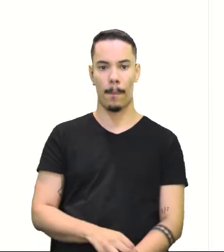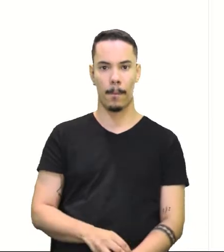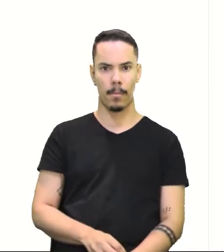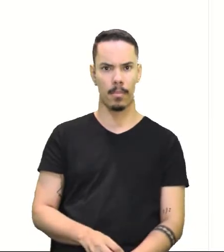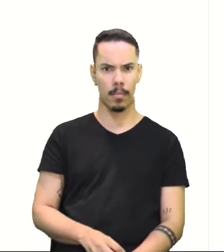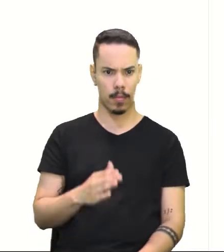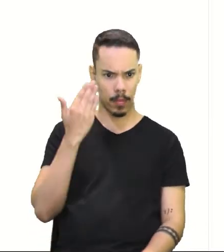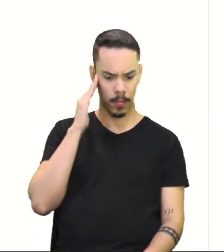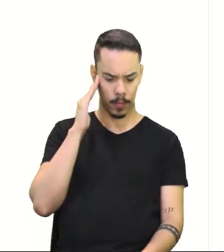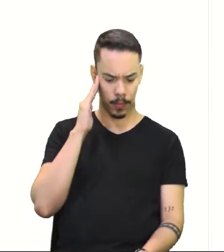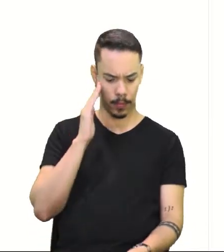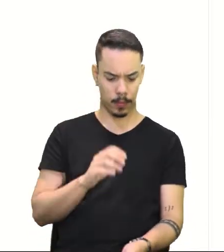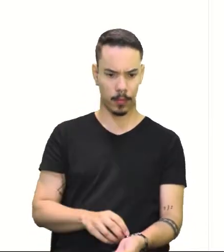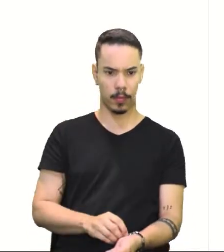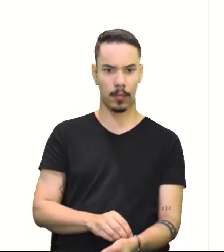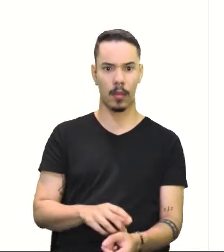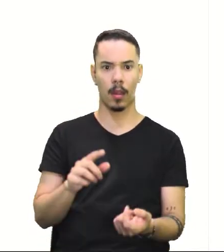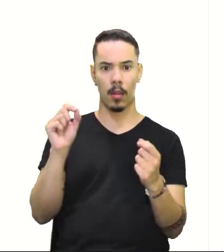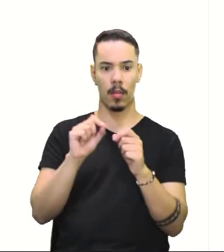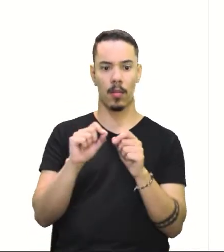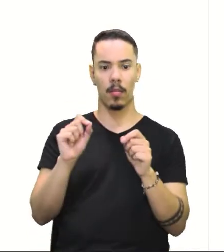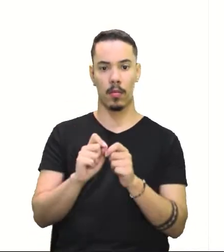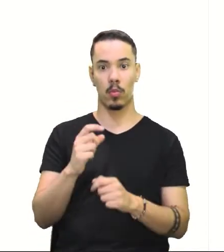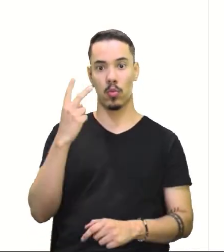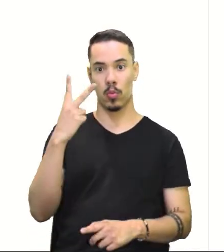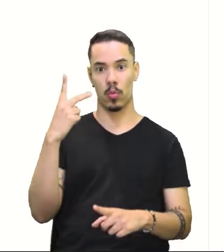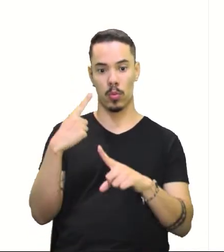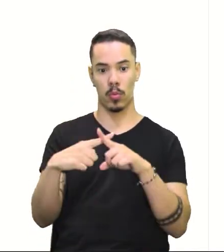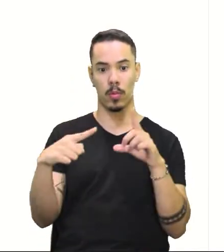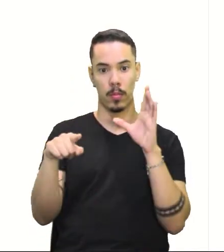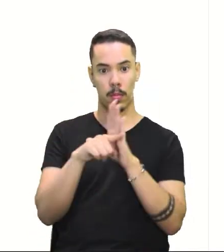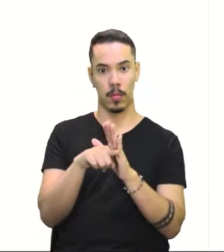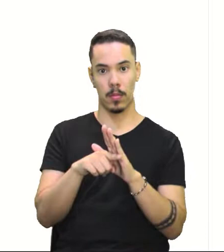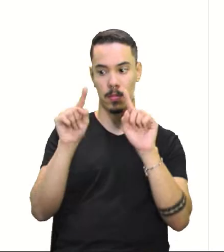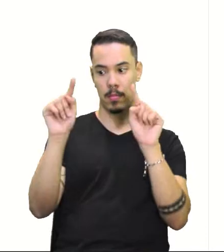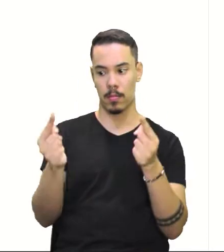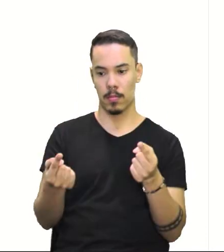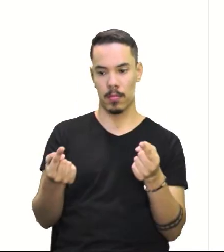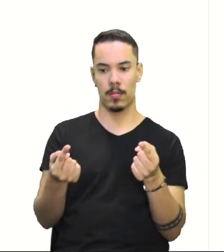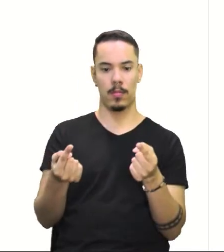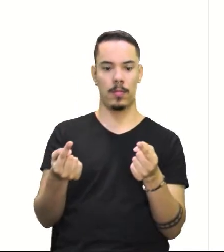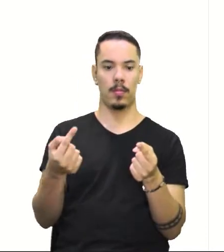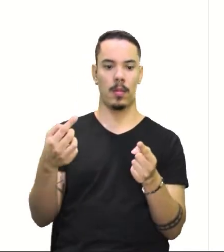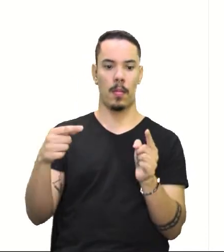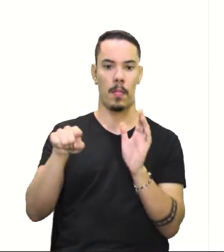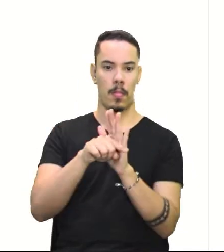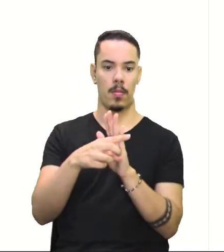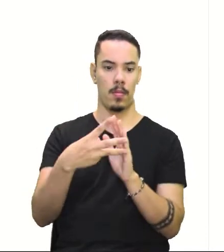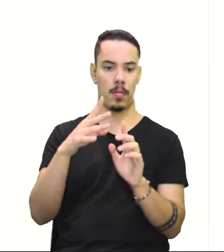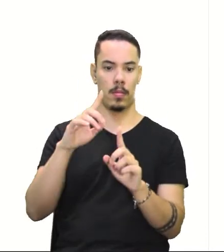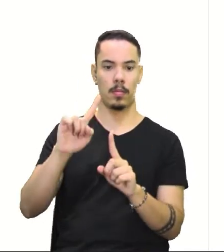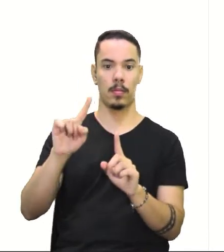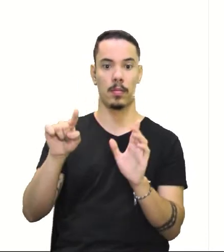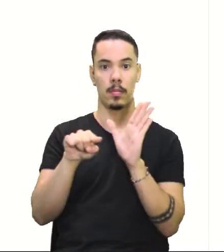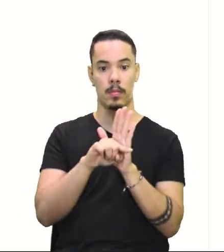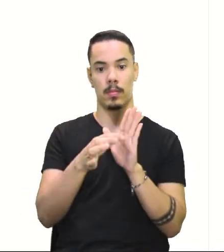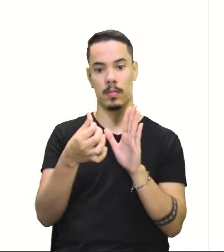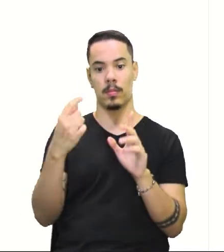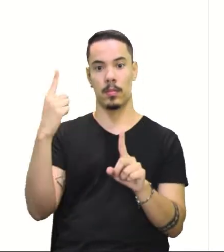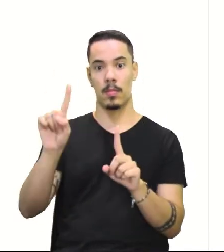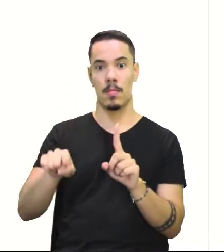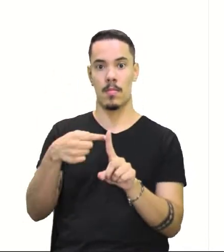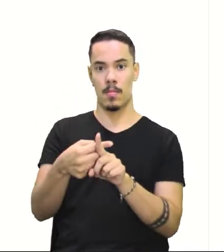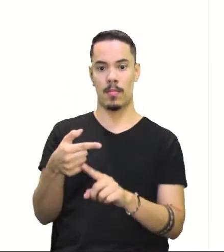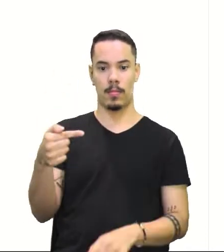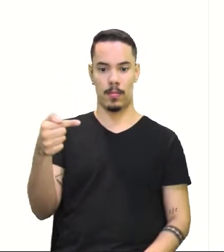gente fez? 2 vezes menos 3, menos 6. Mais 7. Mais o 7. Ó, tô devendo 6, tenho 7 para